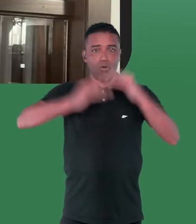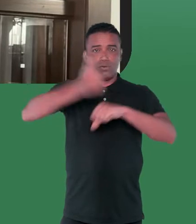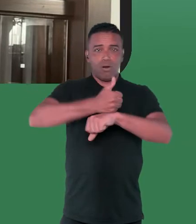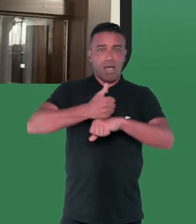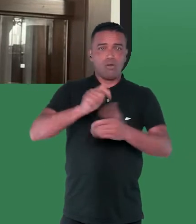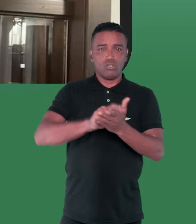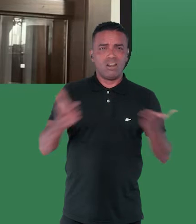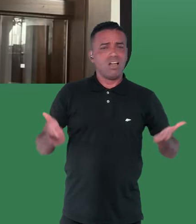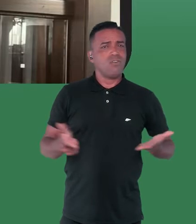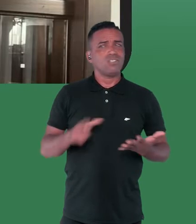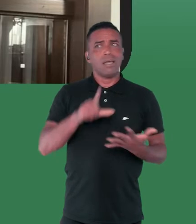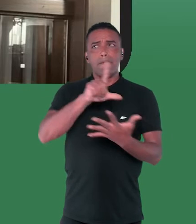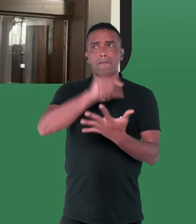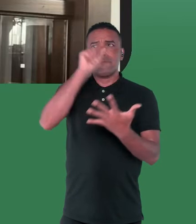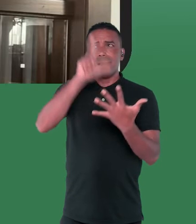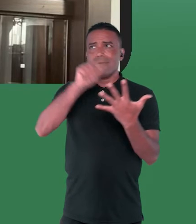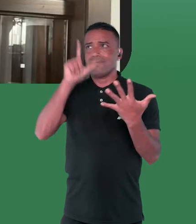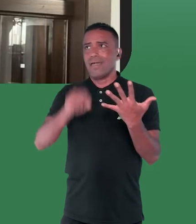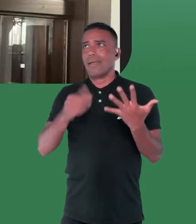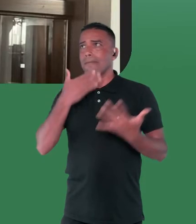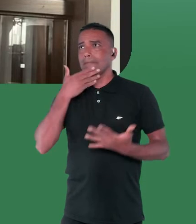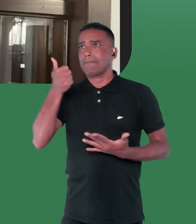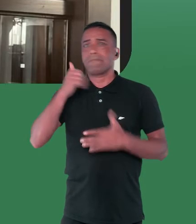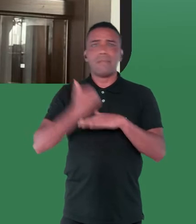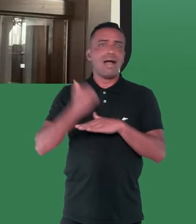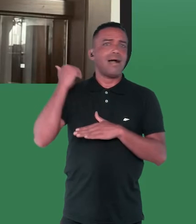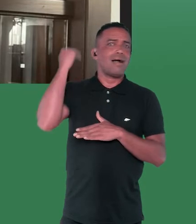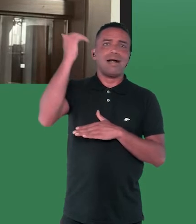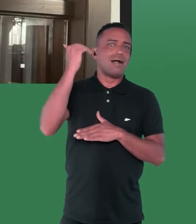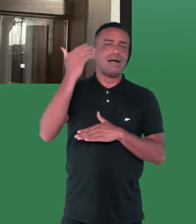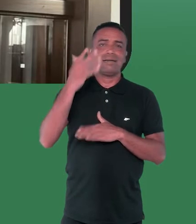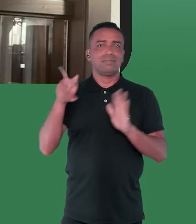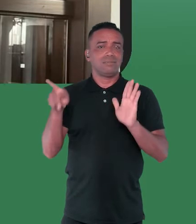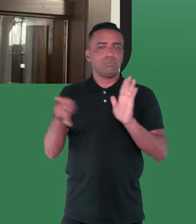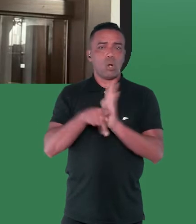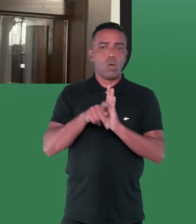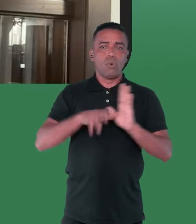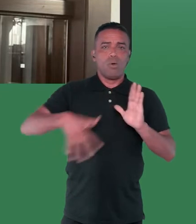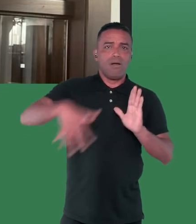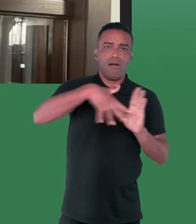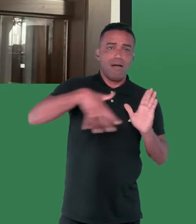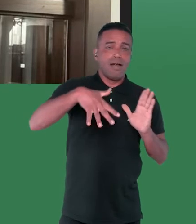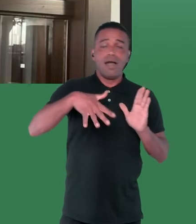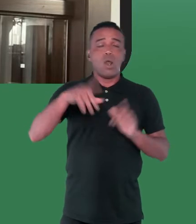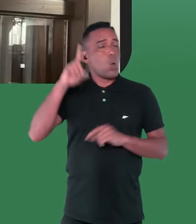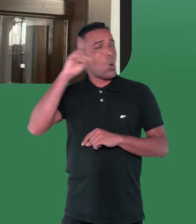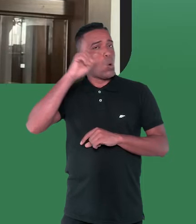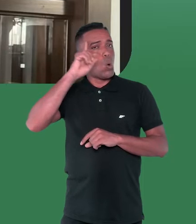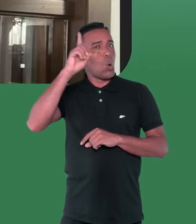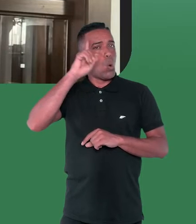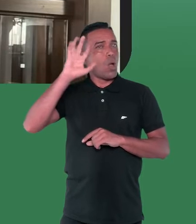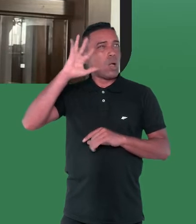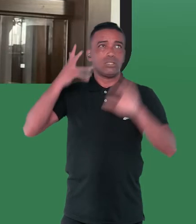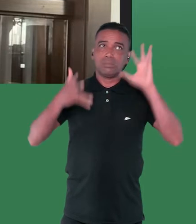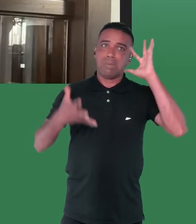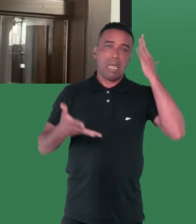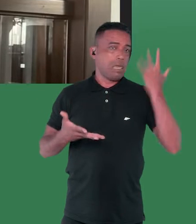alguma preferência por determinada editoria ou é o dia a dia mesmo que